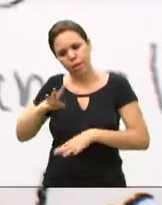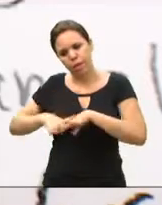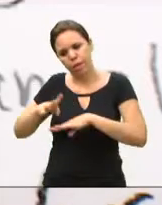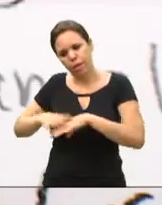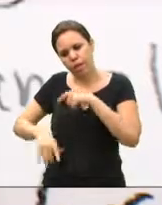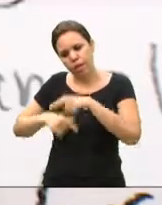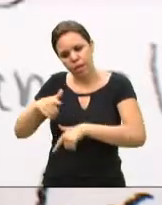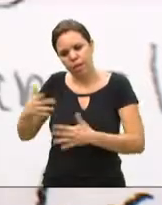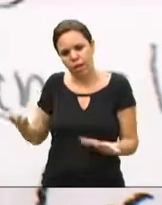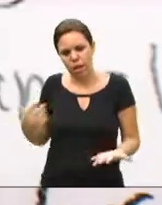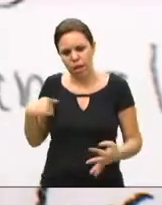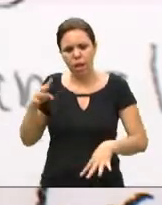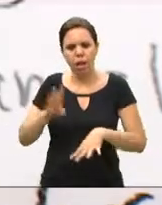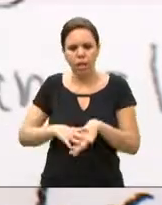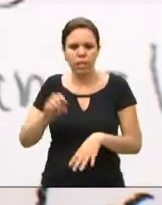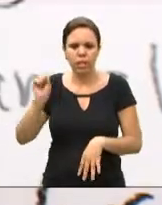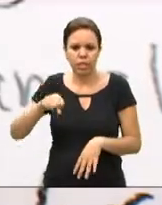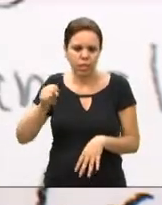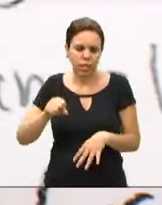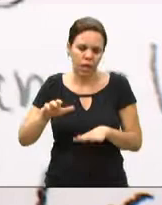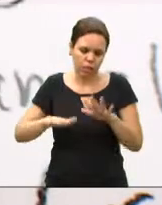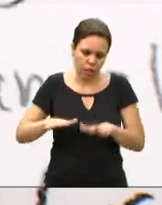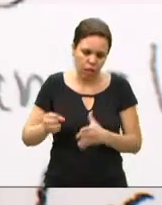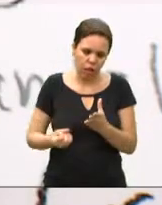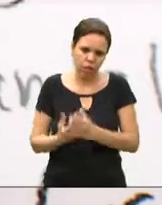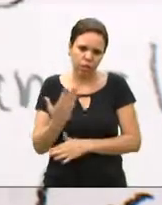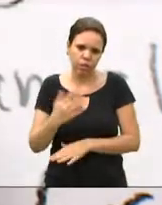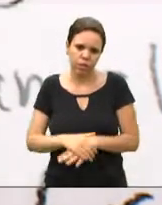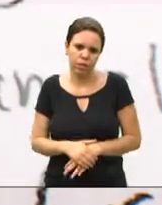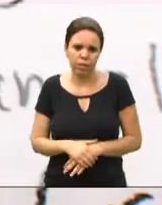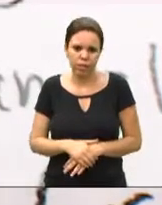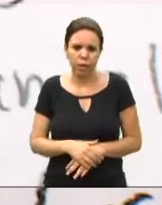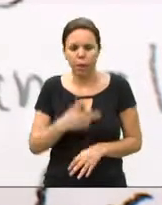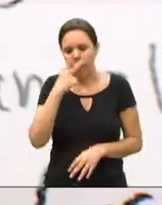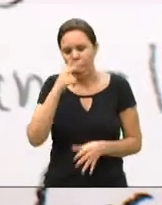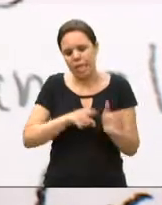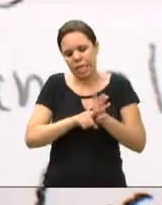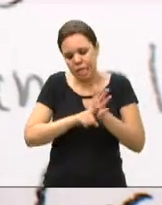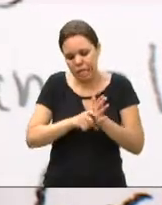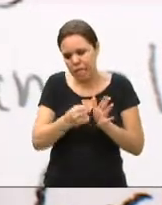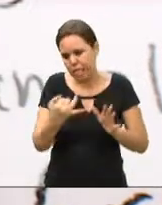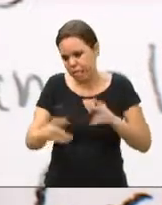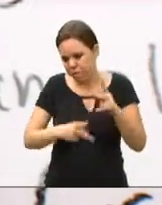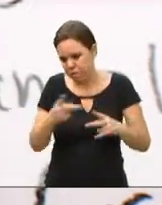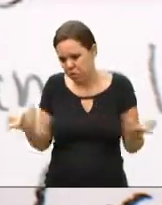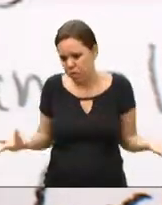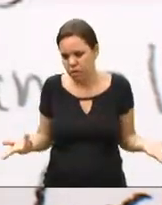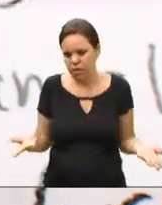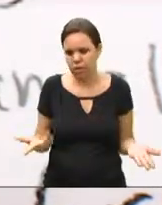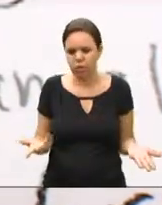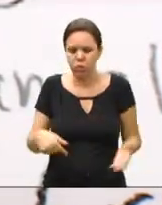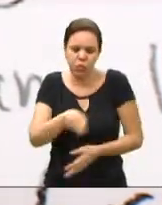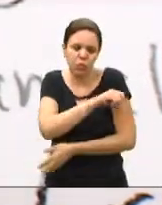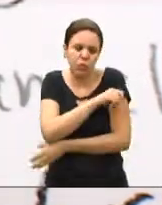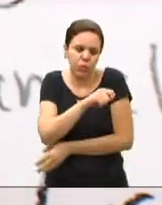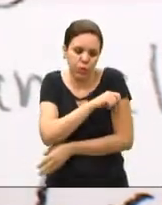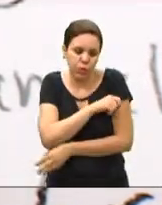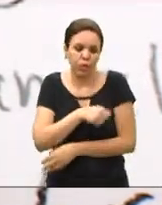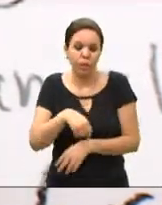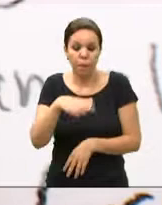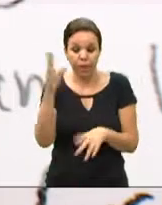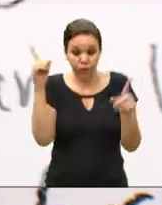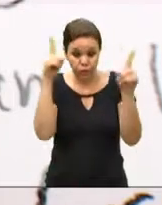né? A matemática, sim, ela acaba, né, sendo estatisticamente a matéria na qual os alunos acabam tendo um pouco